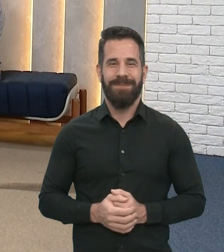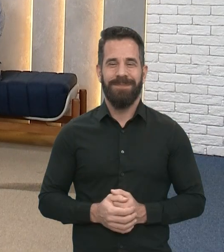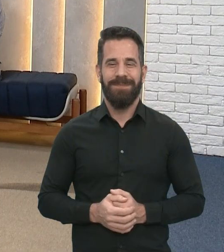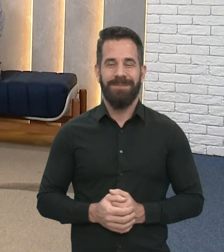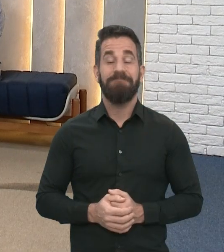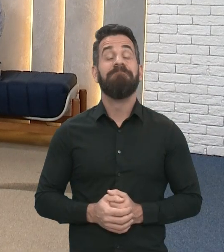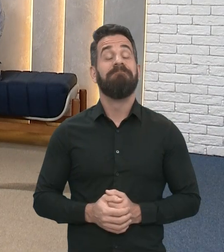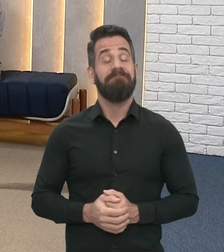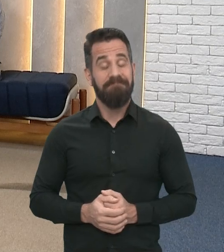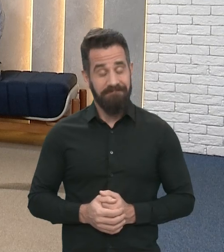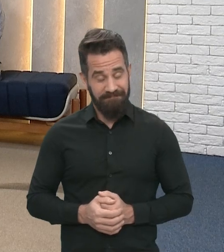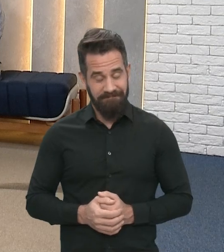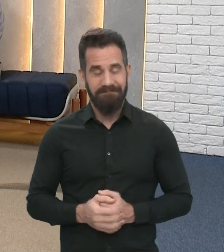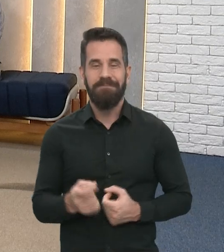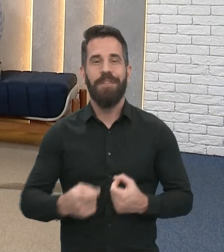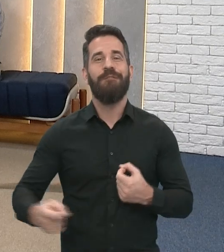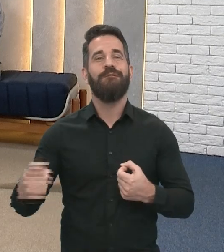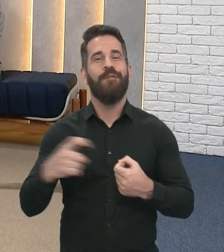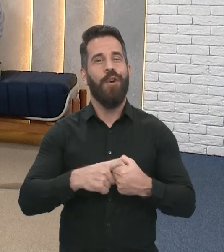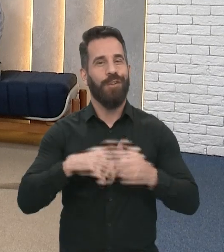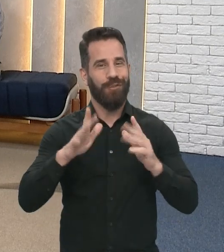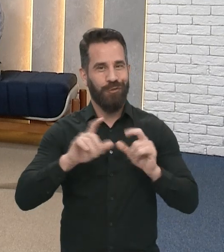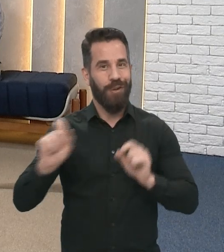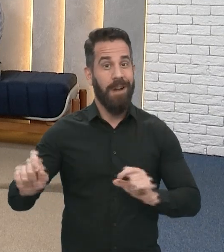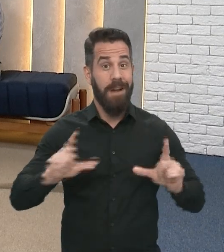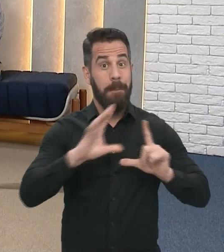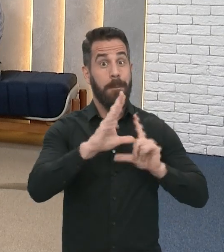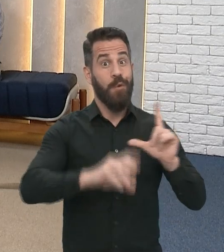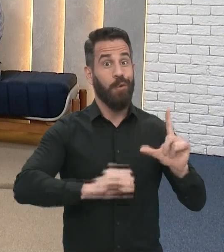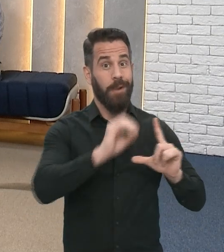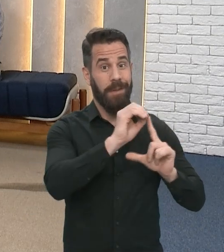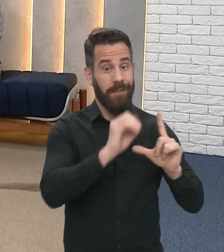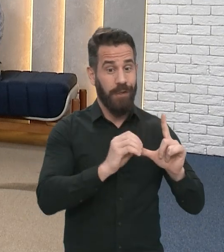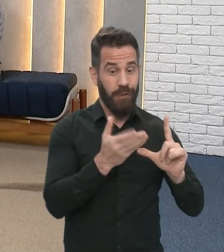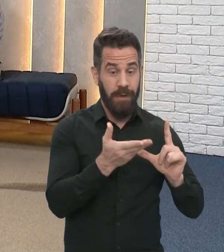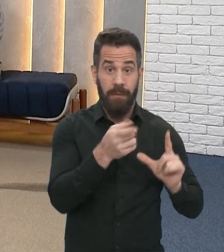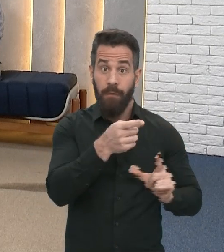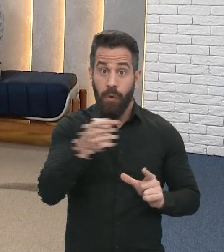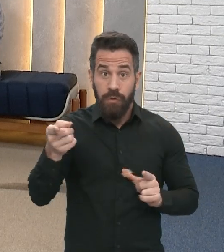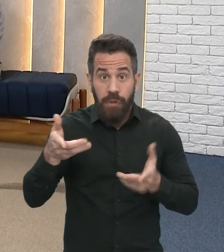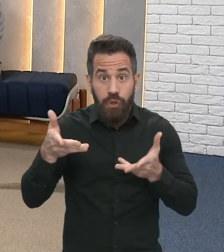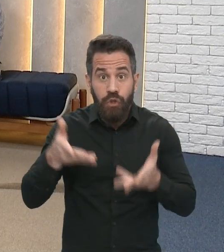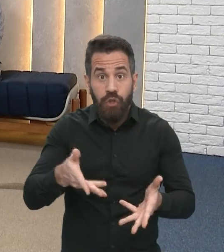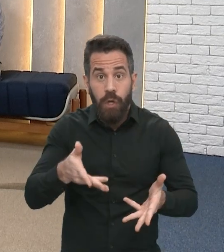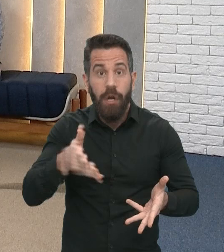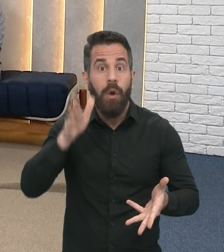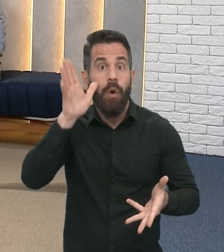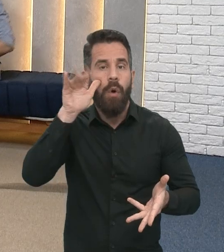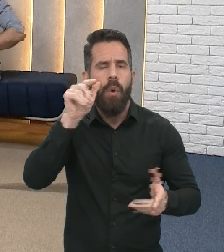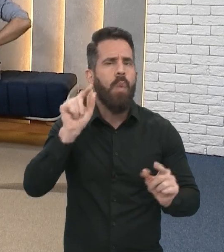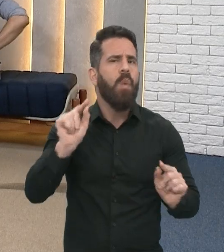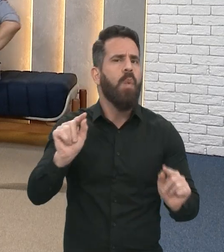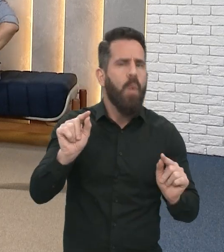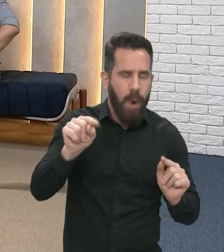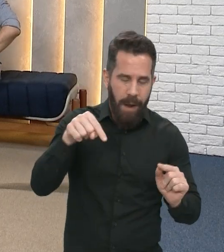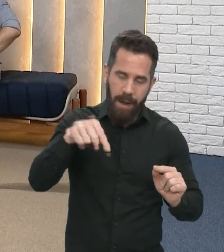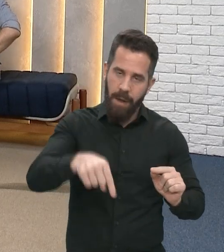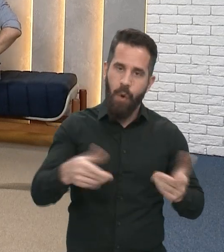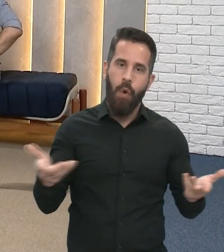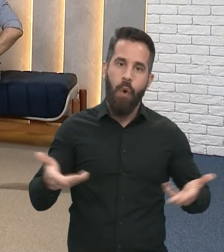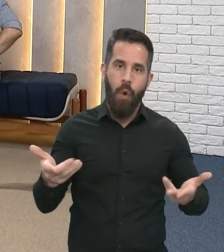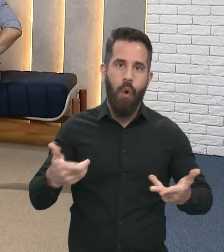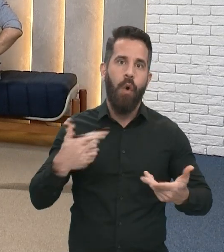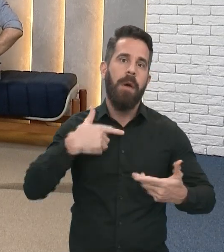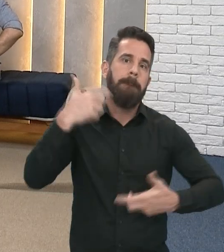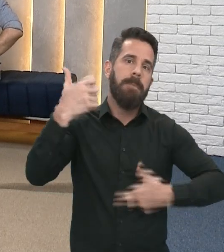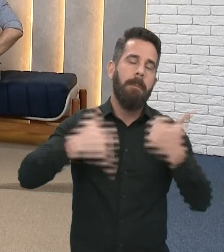Muito bem, já estamos de volta com o Mundo FG e para você que está chegando agora, o nosso bate-papo hoje é sobre o uso de aparelhos